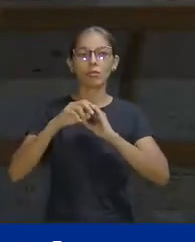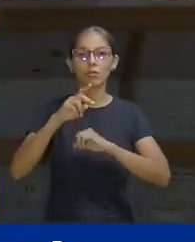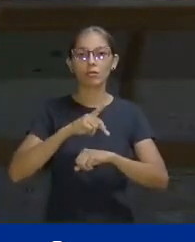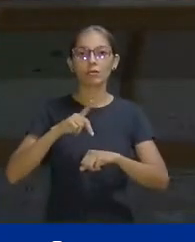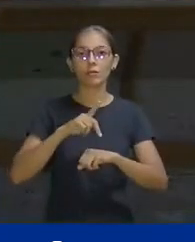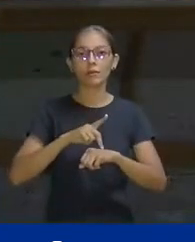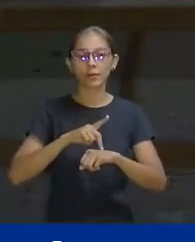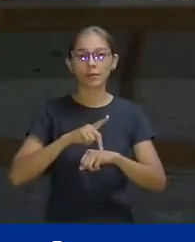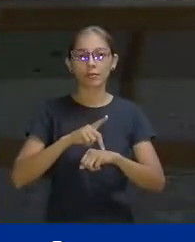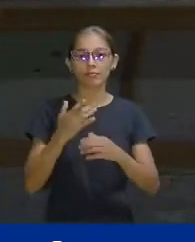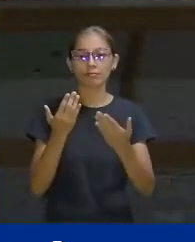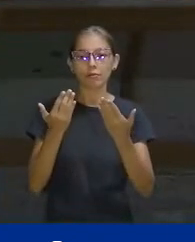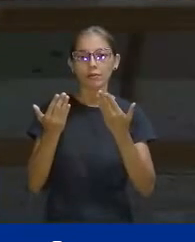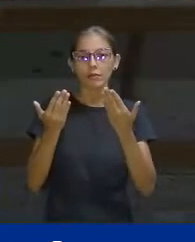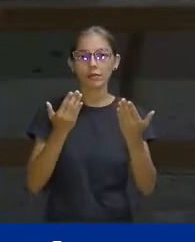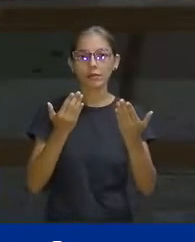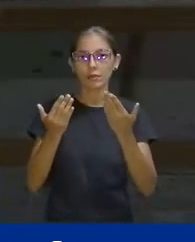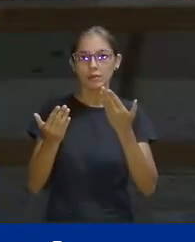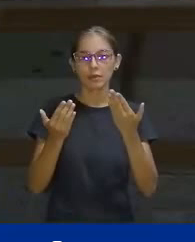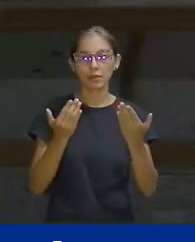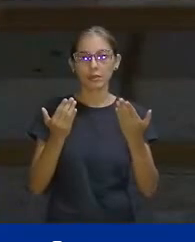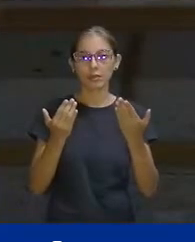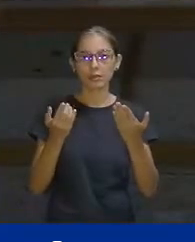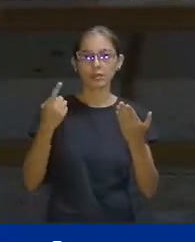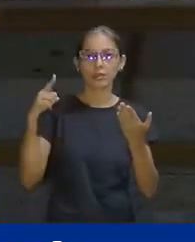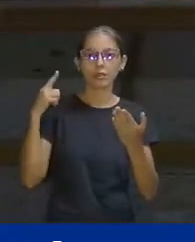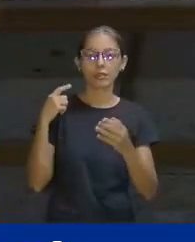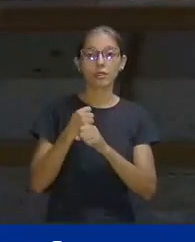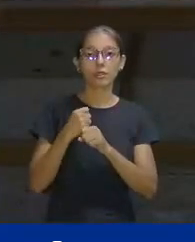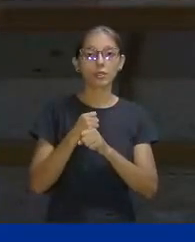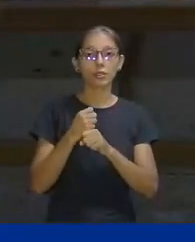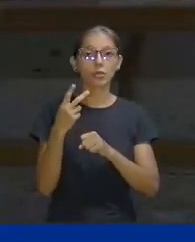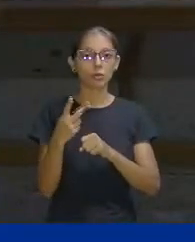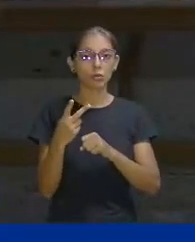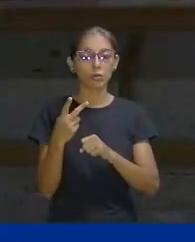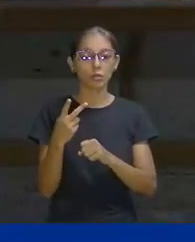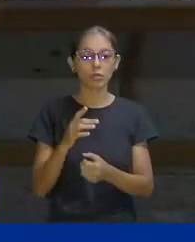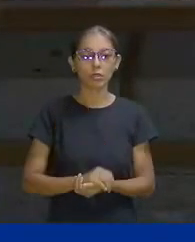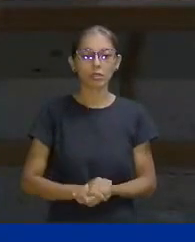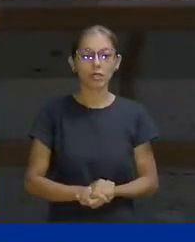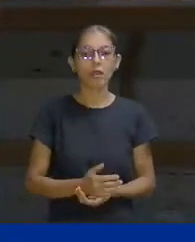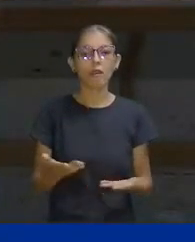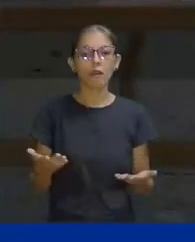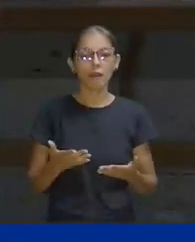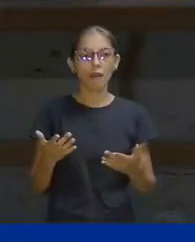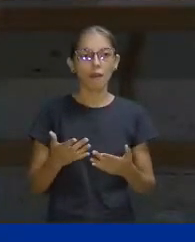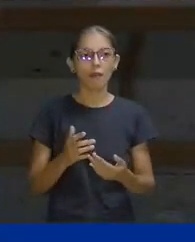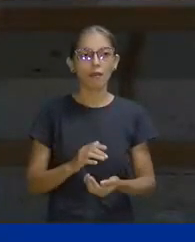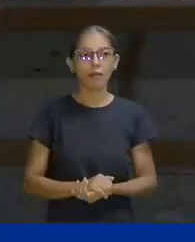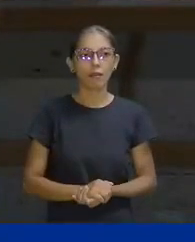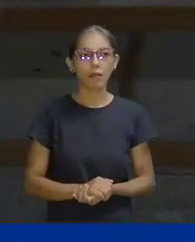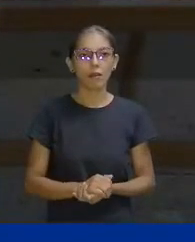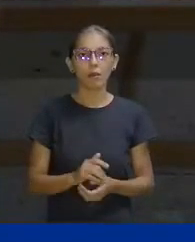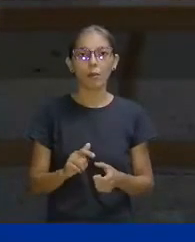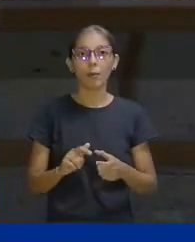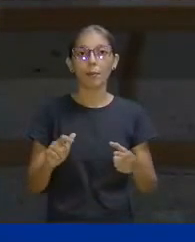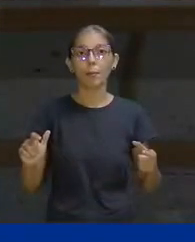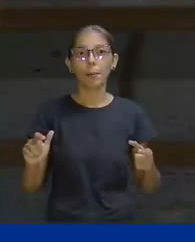O parâmetro de comparação dos últimos 2 anos para cá, nós tivemos um aumento de quanto, Patrick?